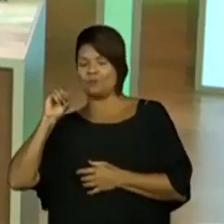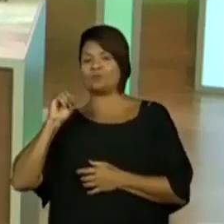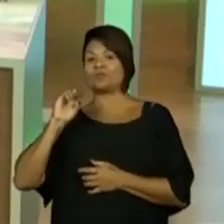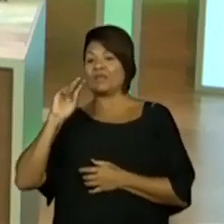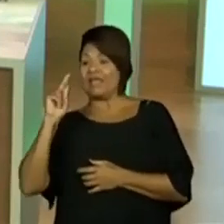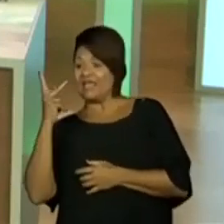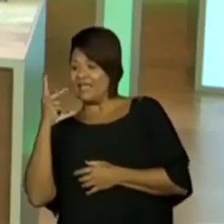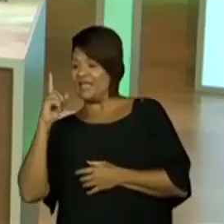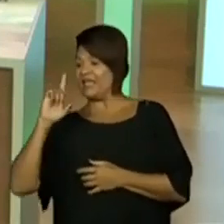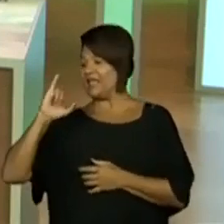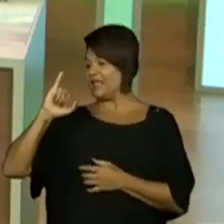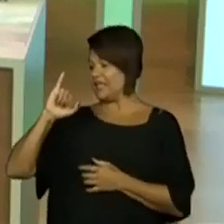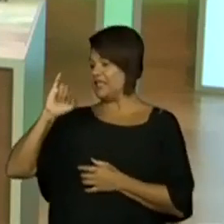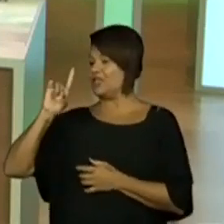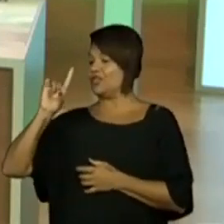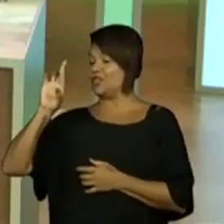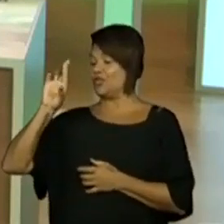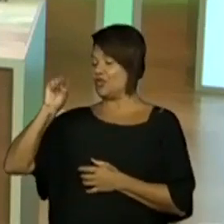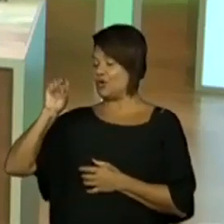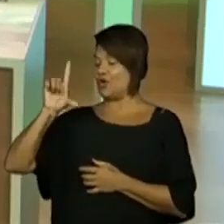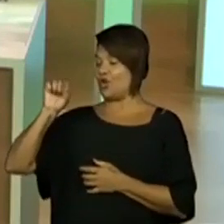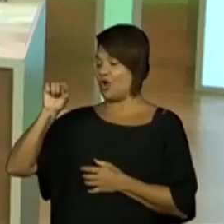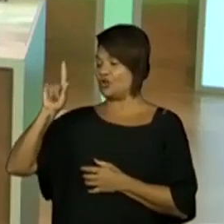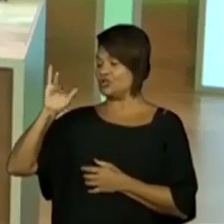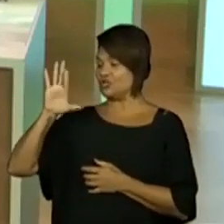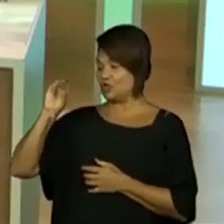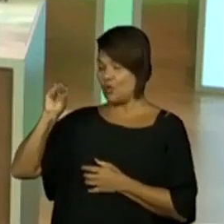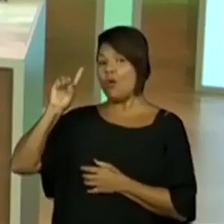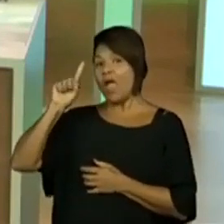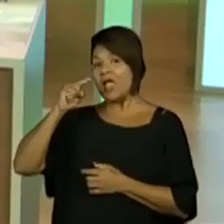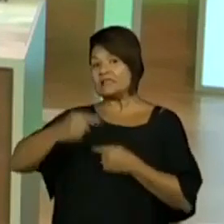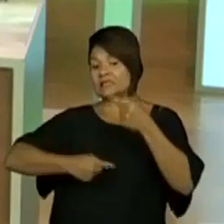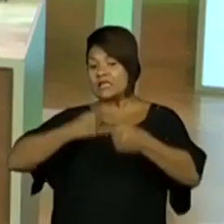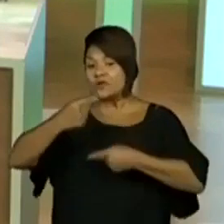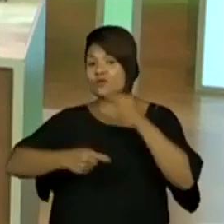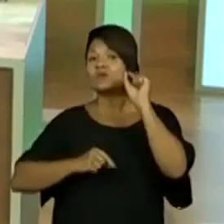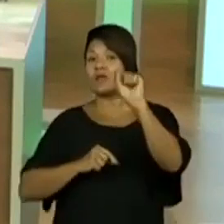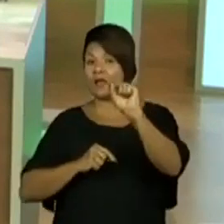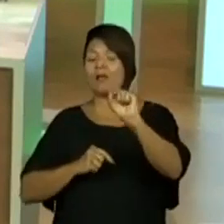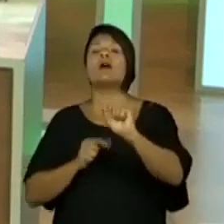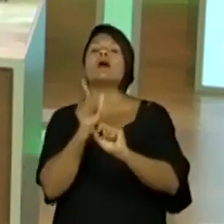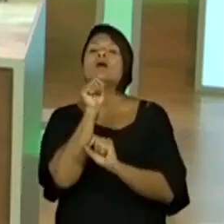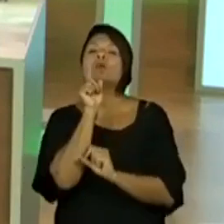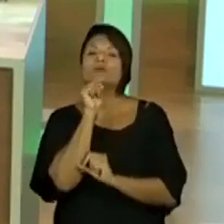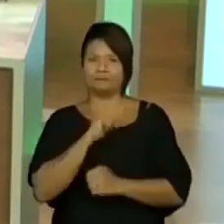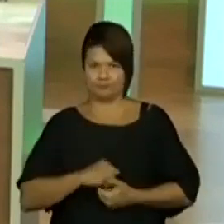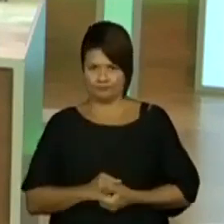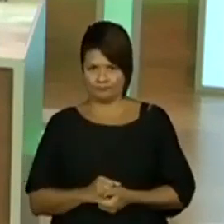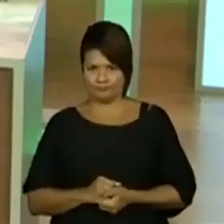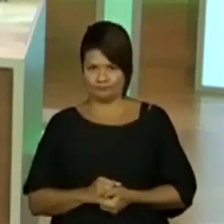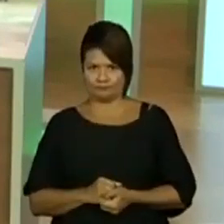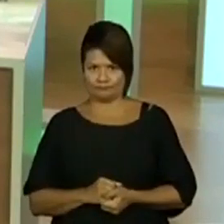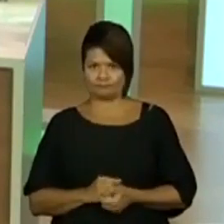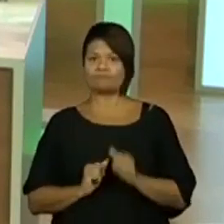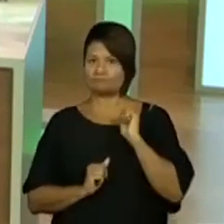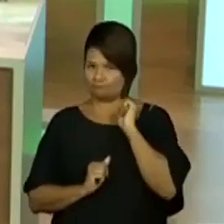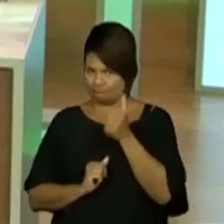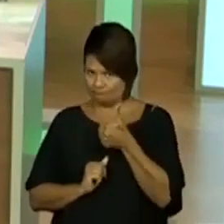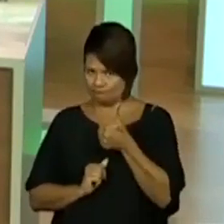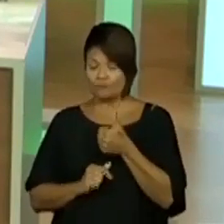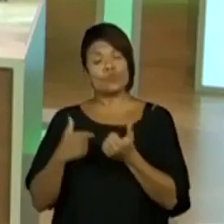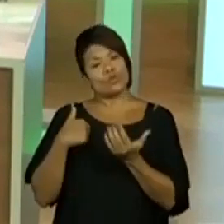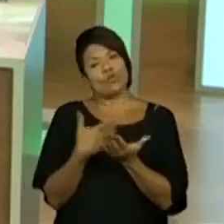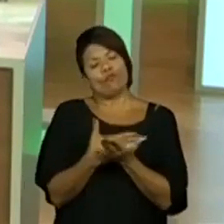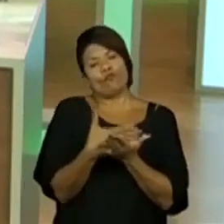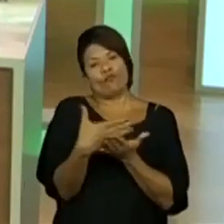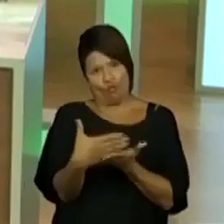de ciclo da água. É a mesma coisa, para ficar mais fácil. Então, vamos lá. Eu vou começar te